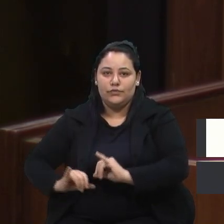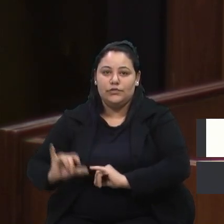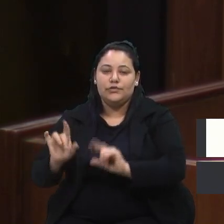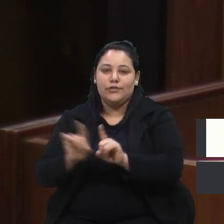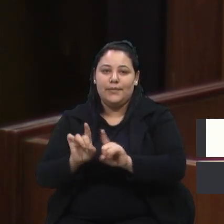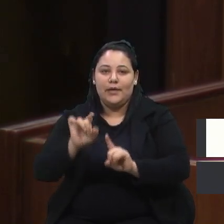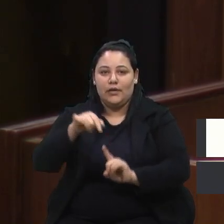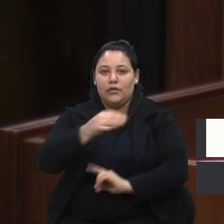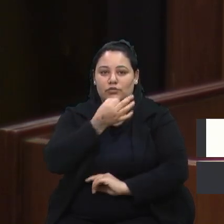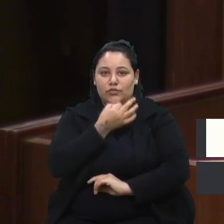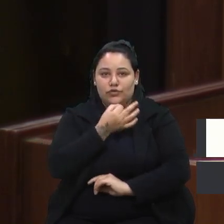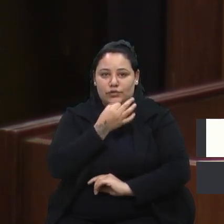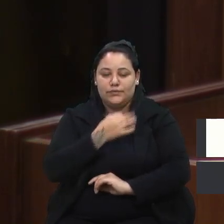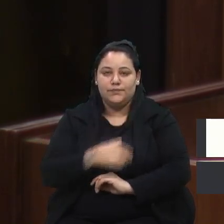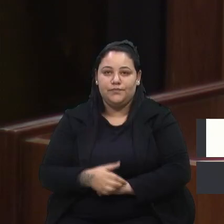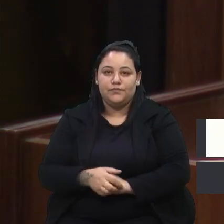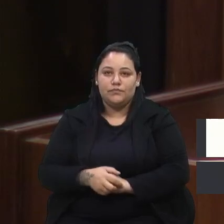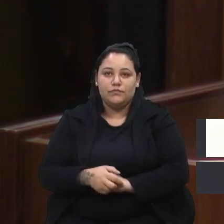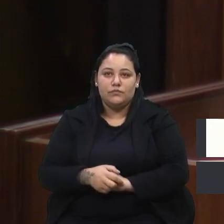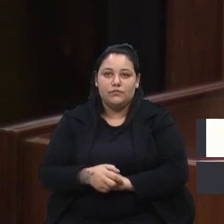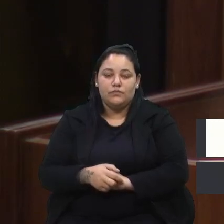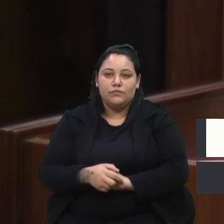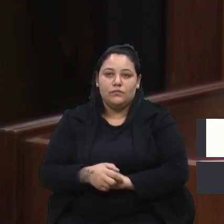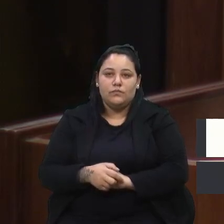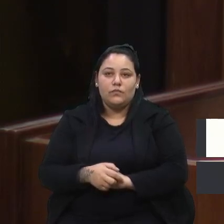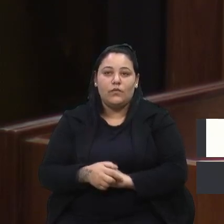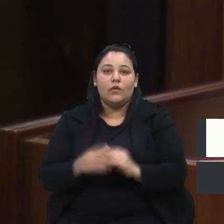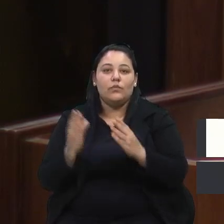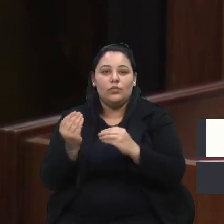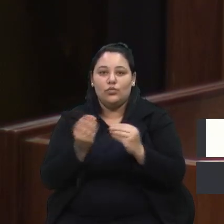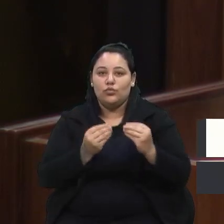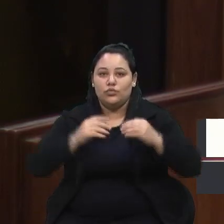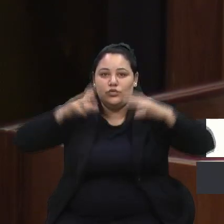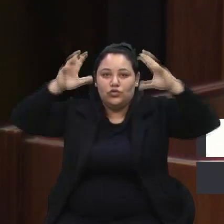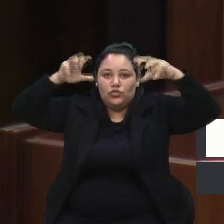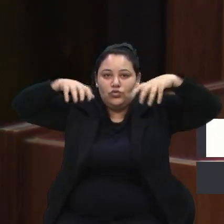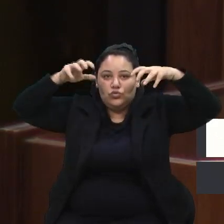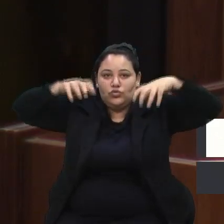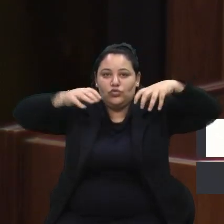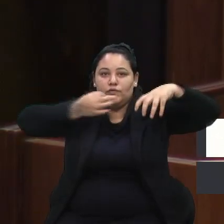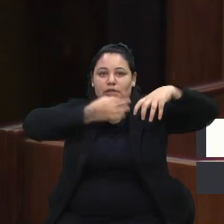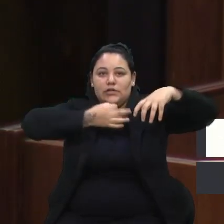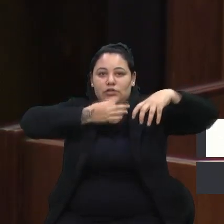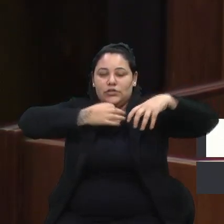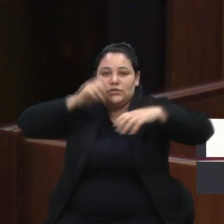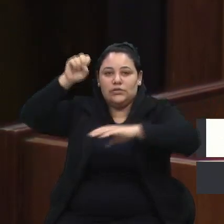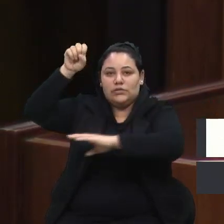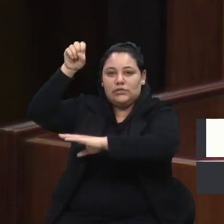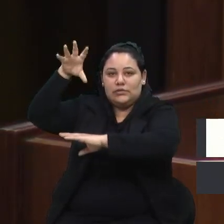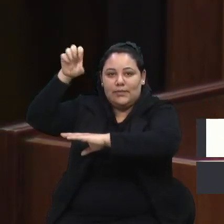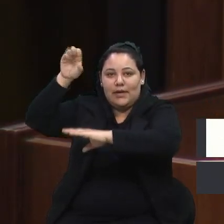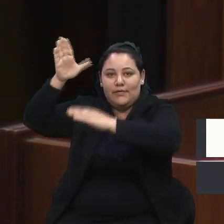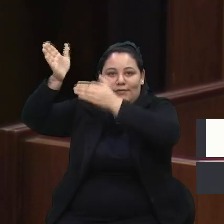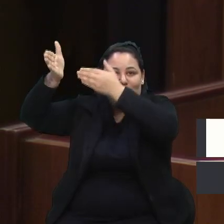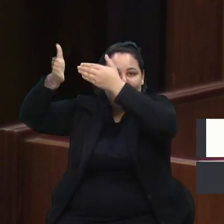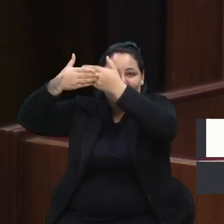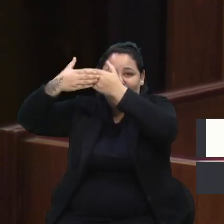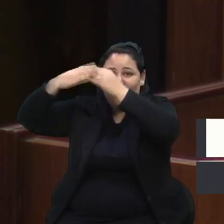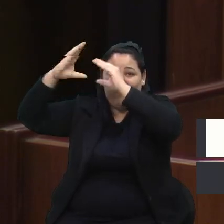Caxias do Sul. Muita chuva em Caxias do Sul, semáforo fechado, semáforo